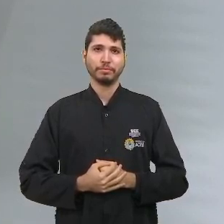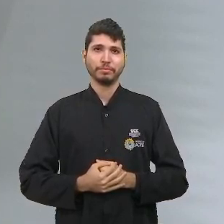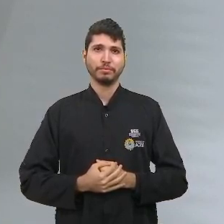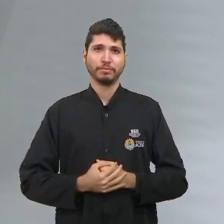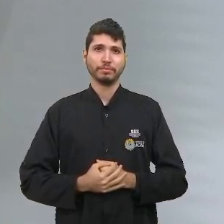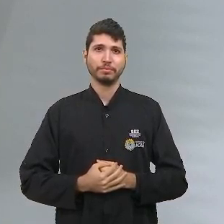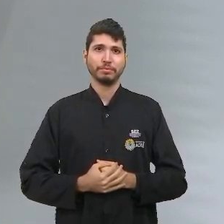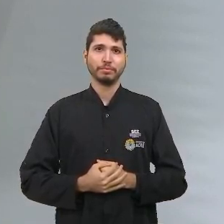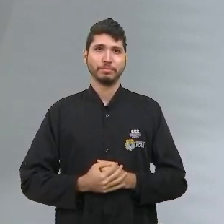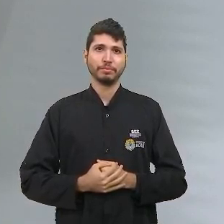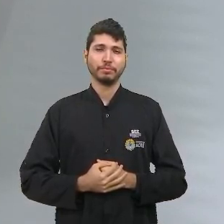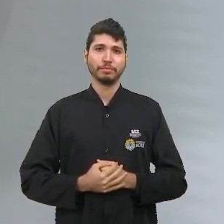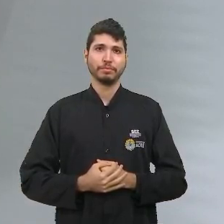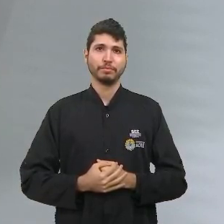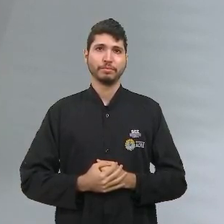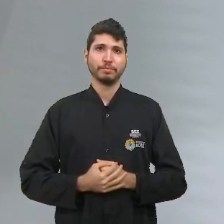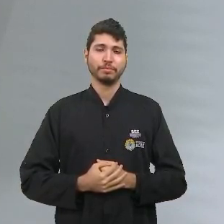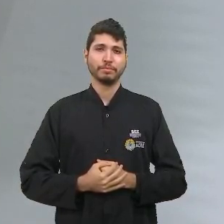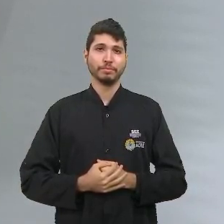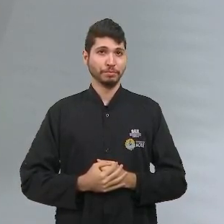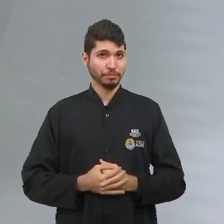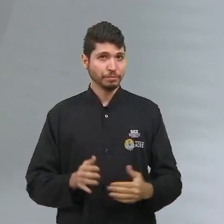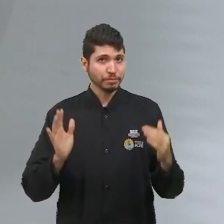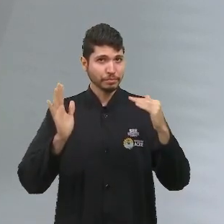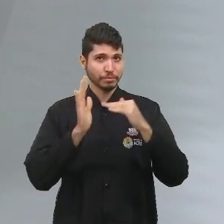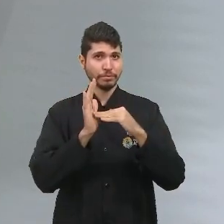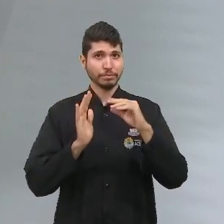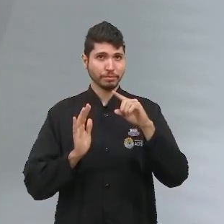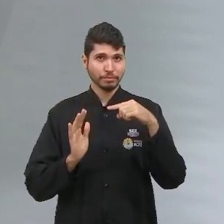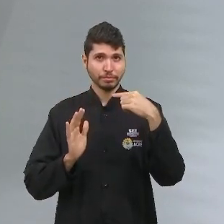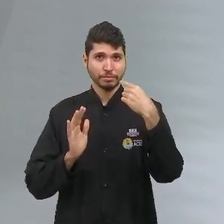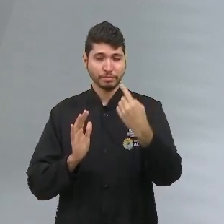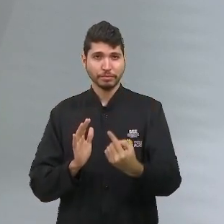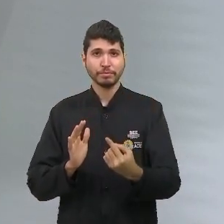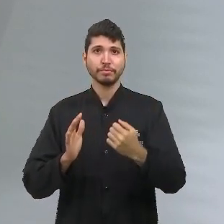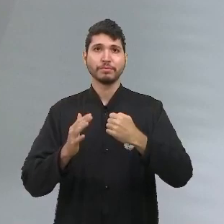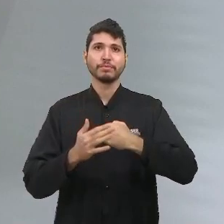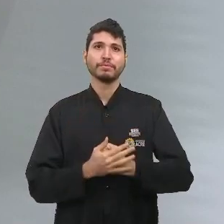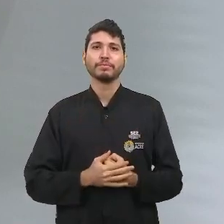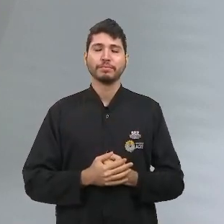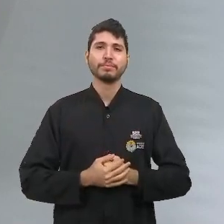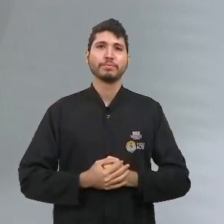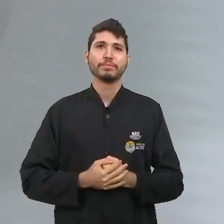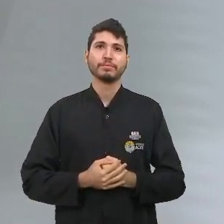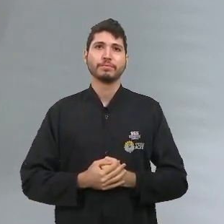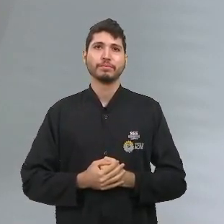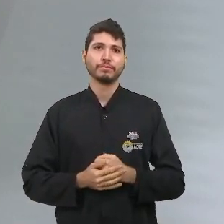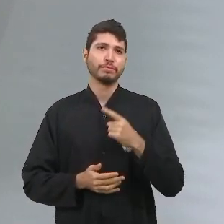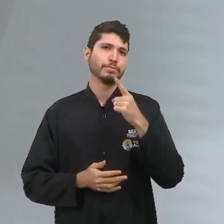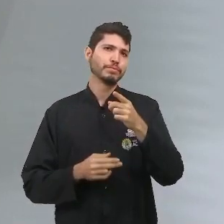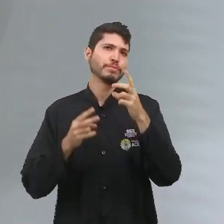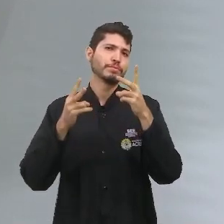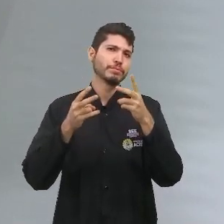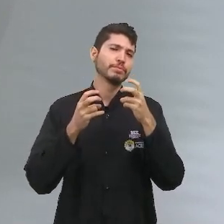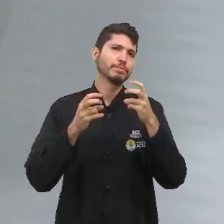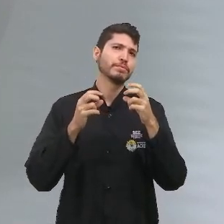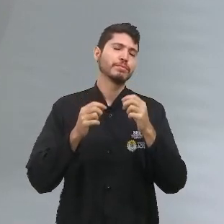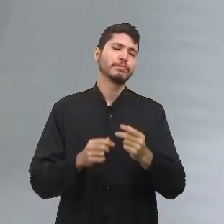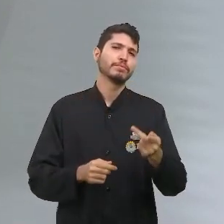Pois bem, então nós vamos ficar por aqui, apenas nessa questão do Enem. Você percebe que